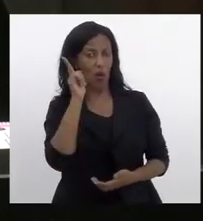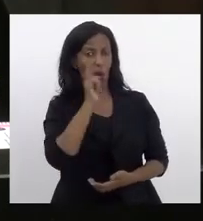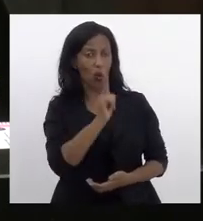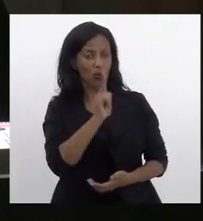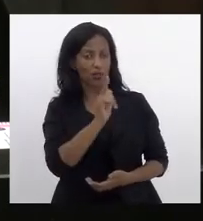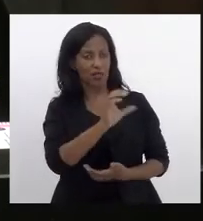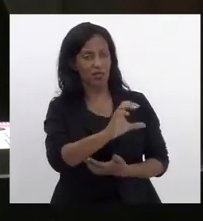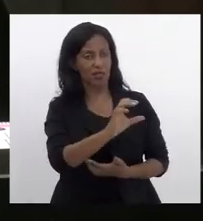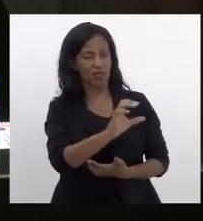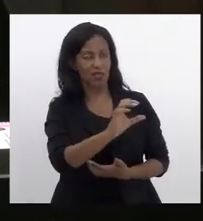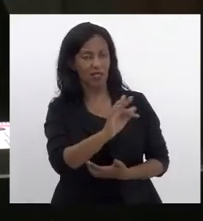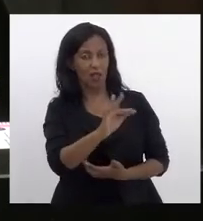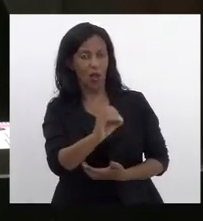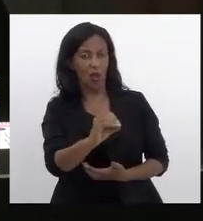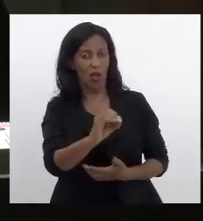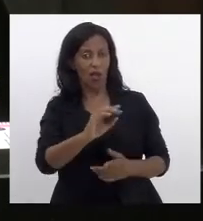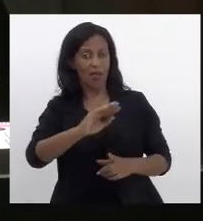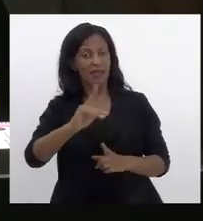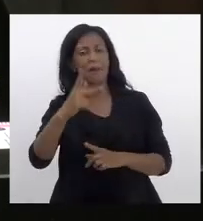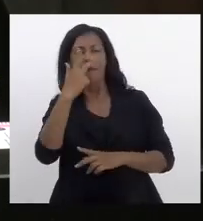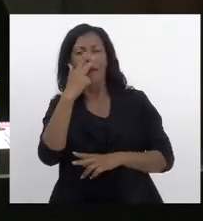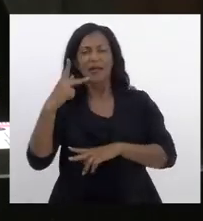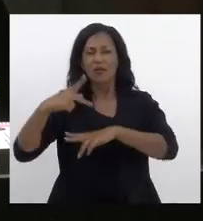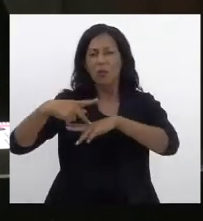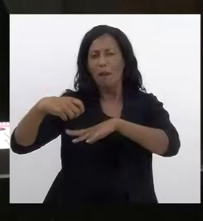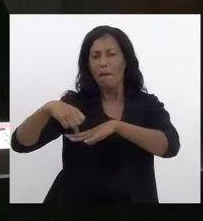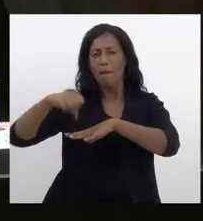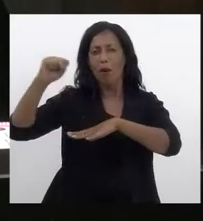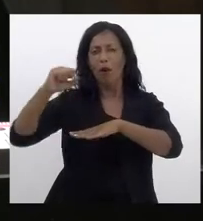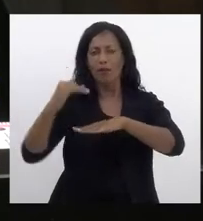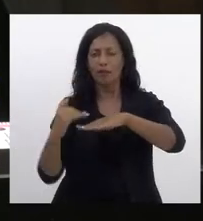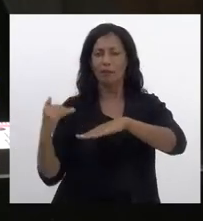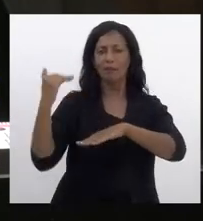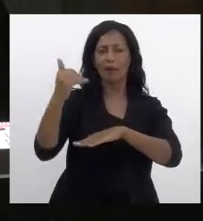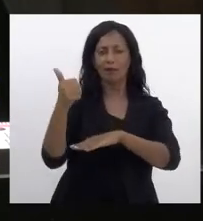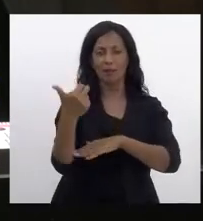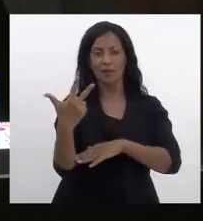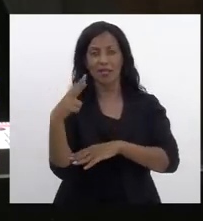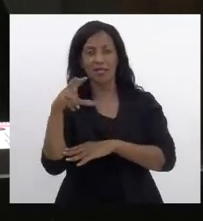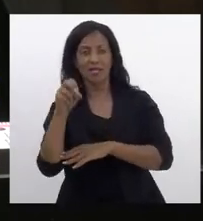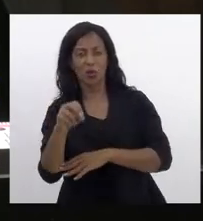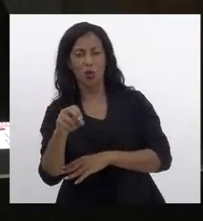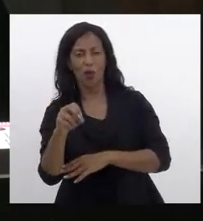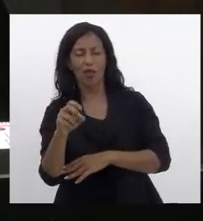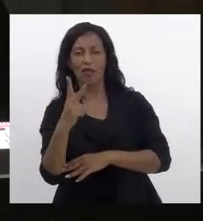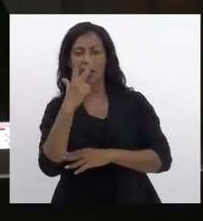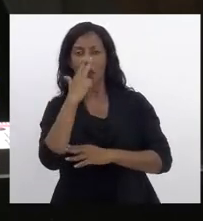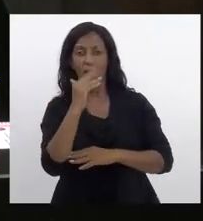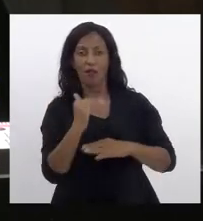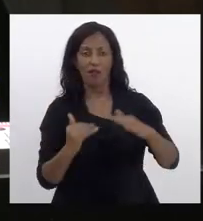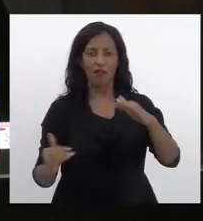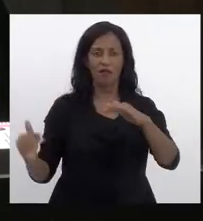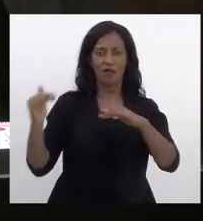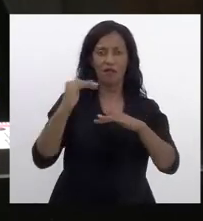pós-graduação, ele vai para 150. Quando ele faz o CSP, que equivale, vamos dizer, o mestrado, ele vai a